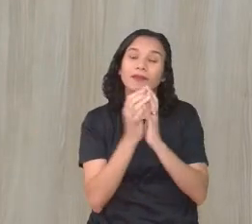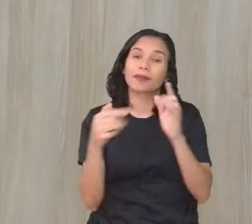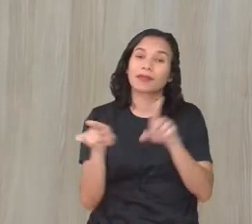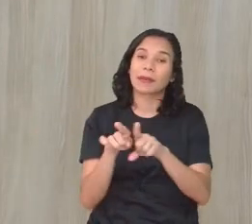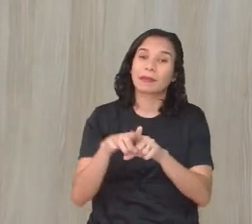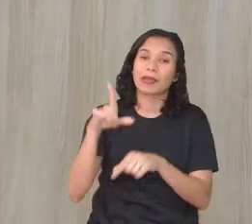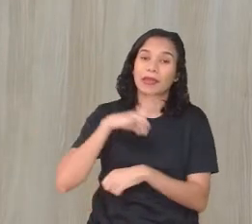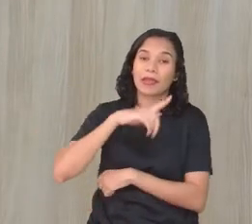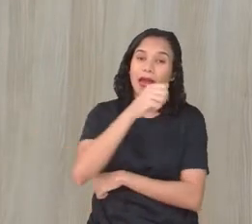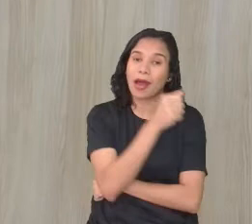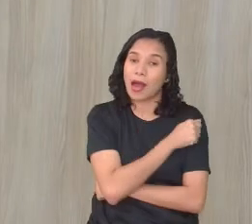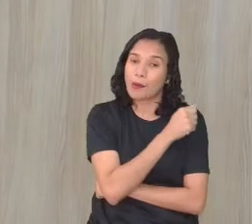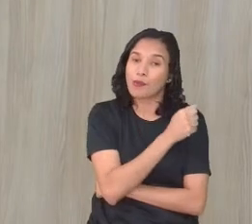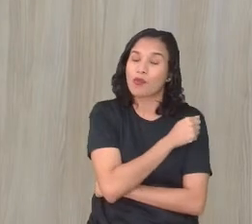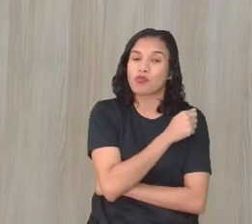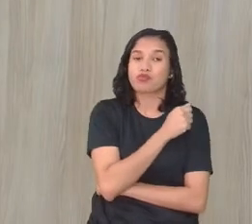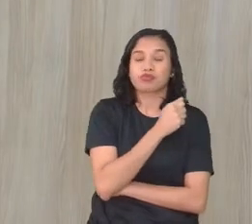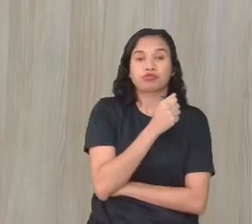alunos que